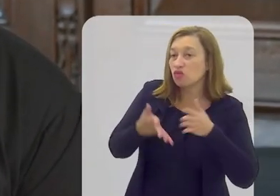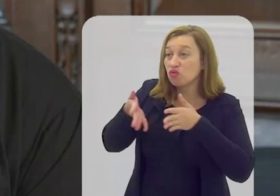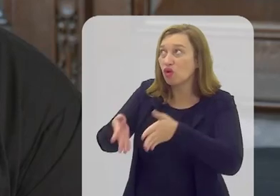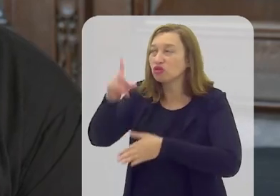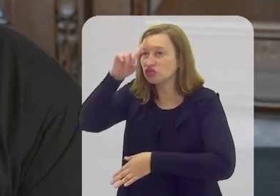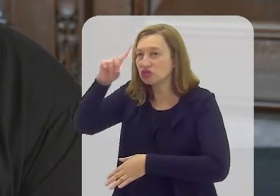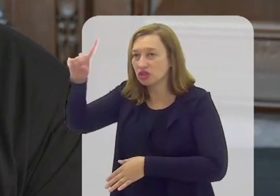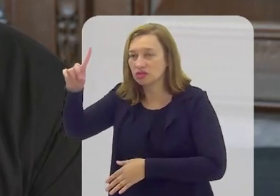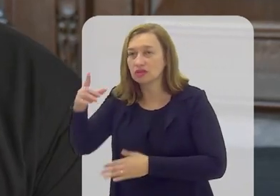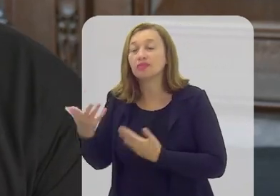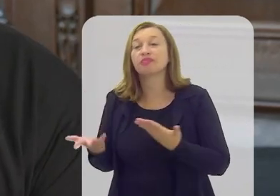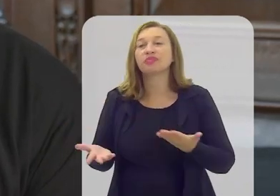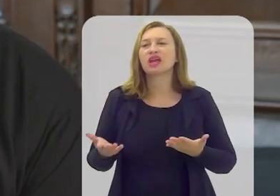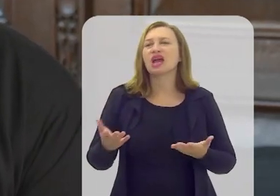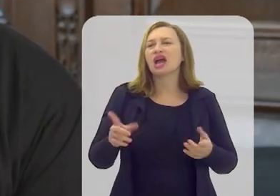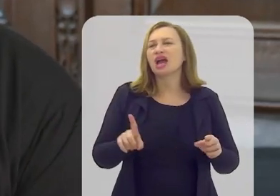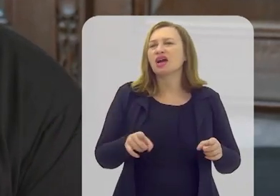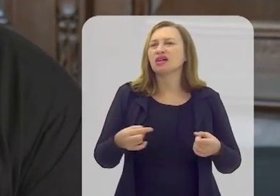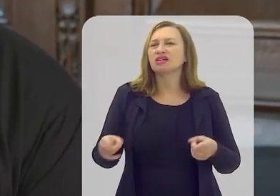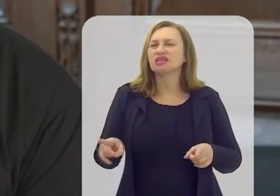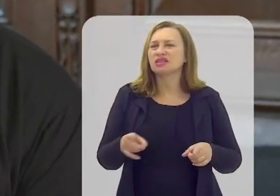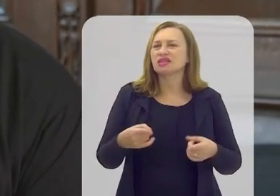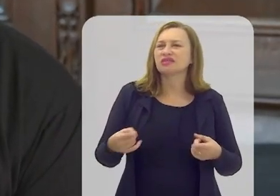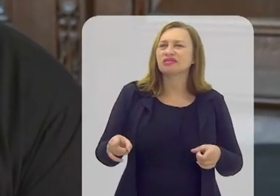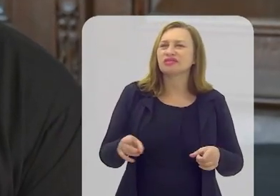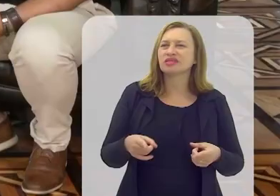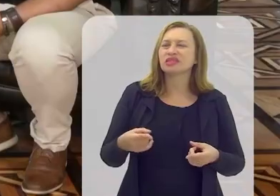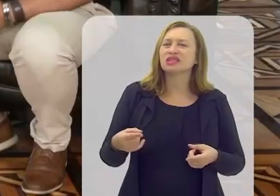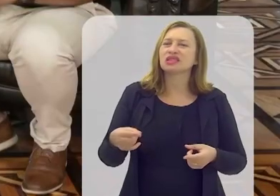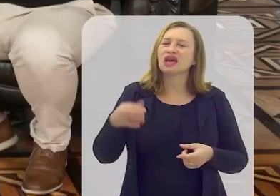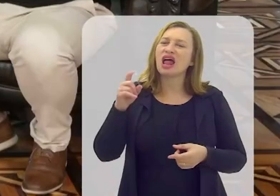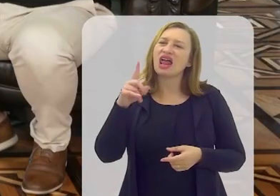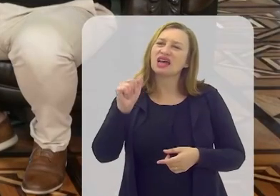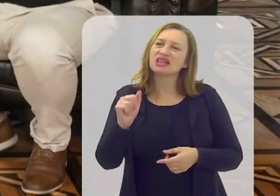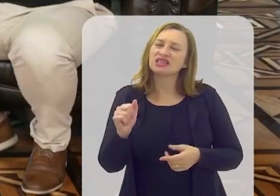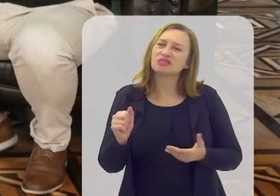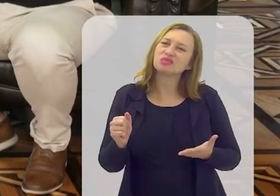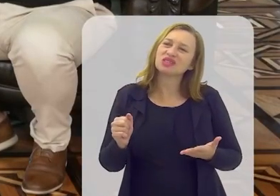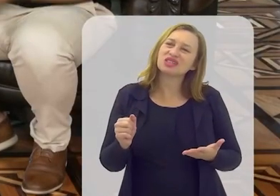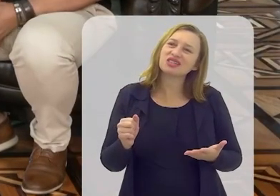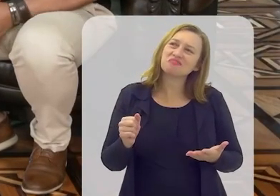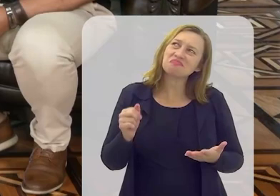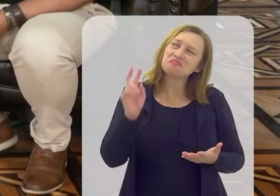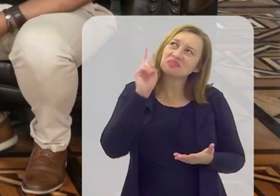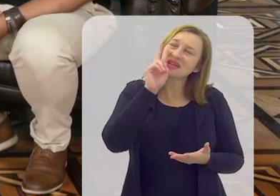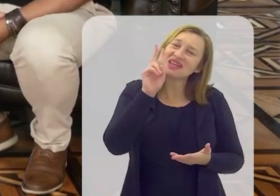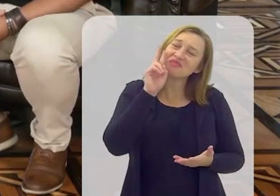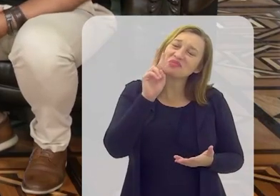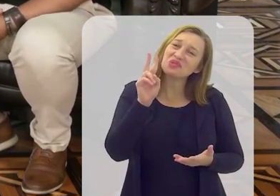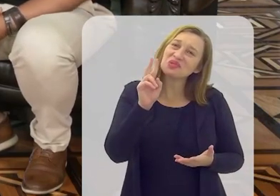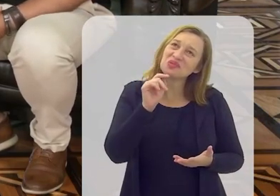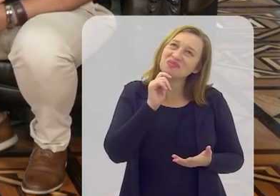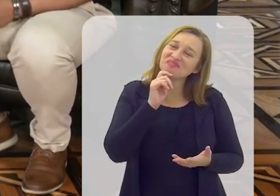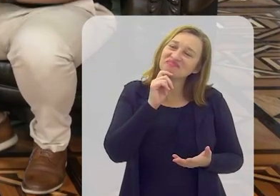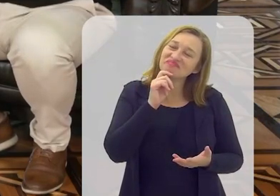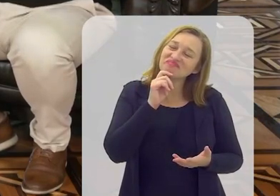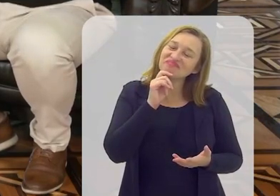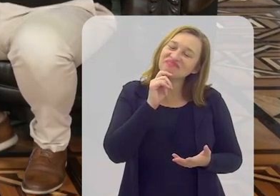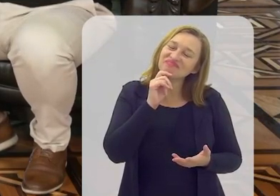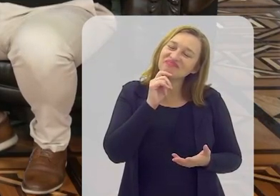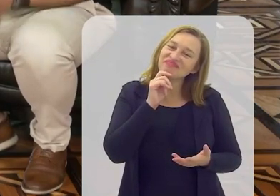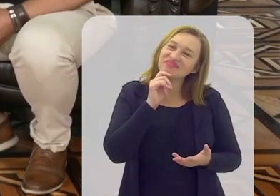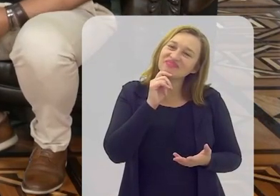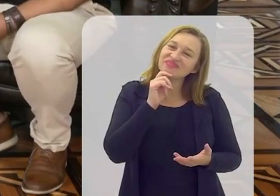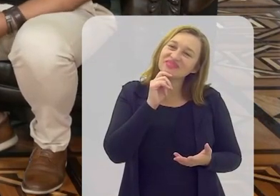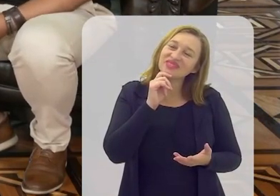a direção. E Alana, essa música me trouxe agora, como se fosse aí, sabe? Me levou